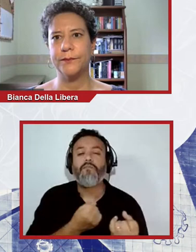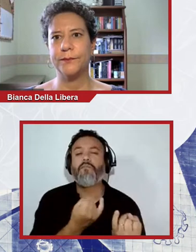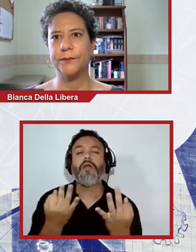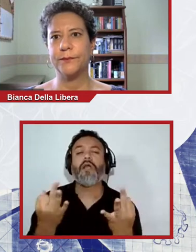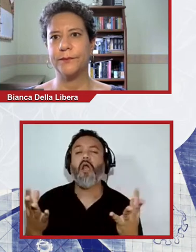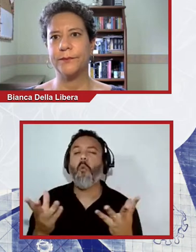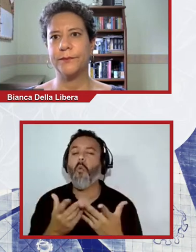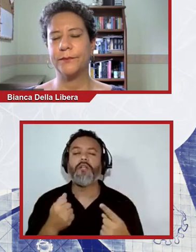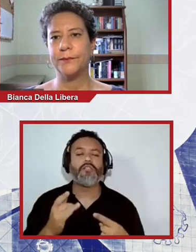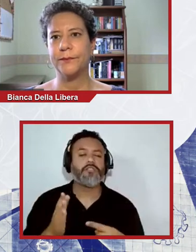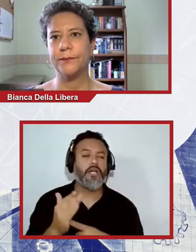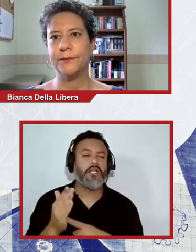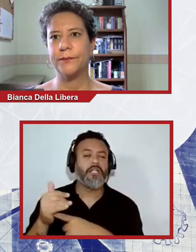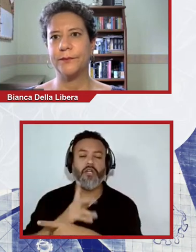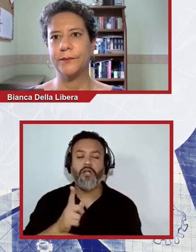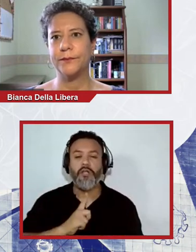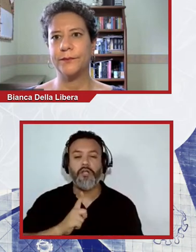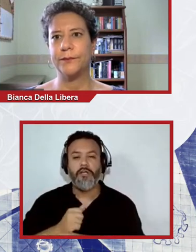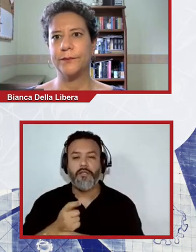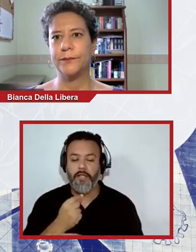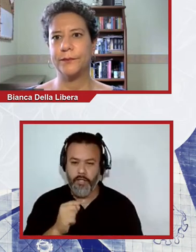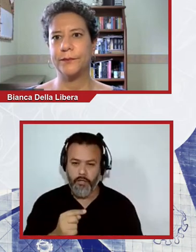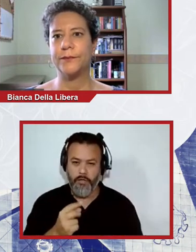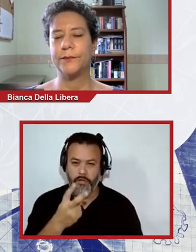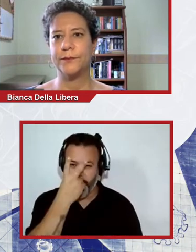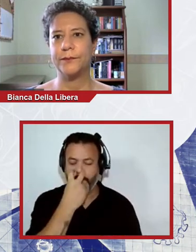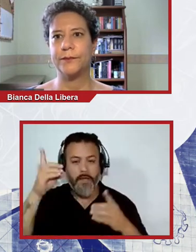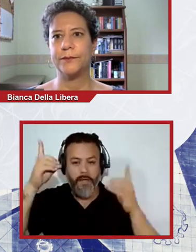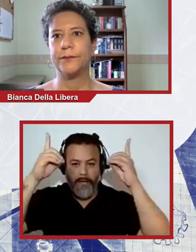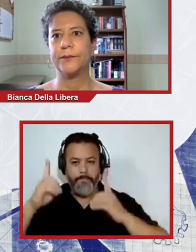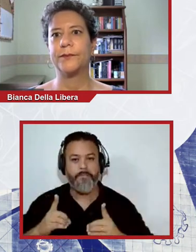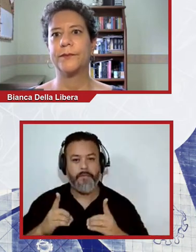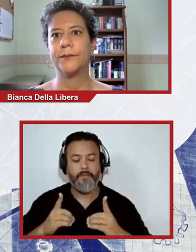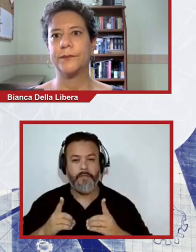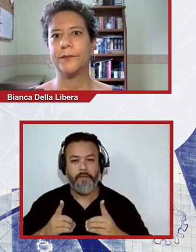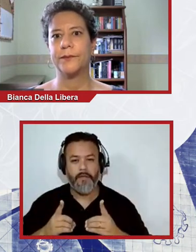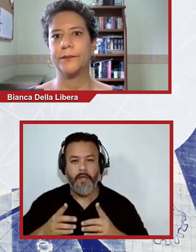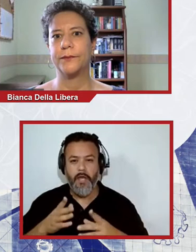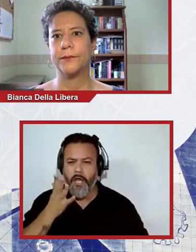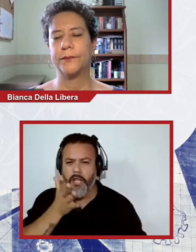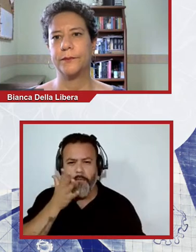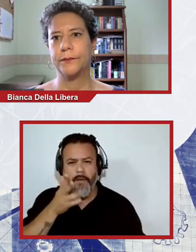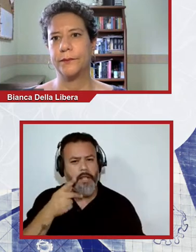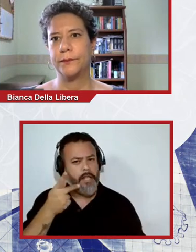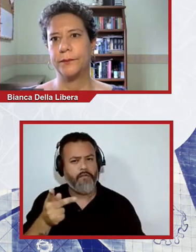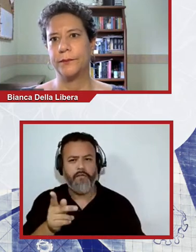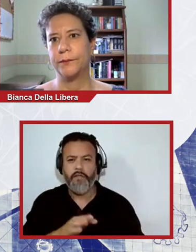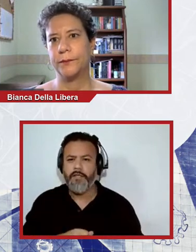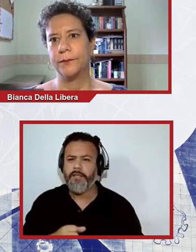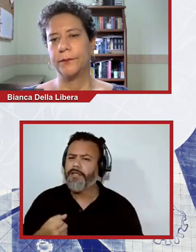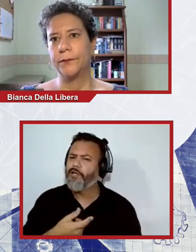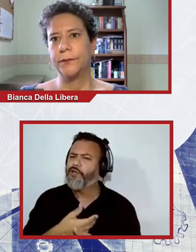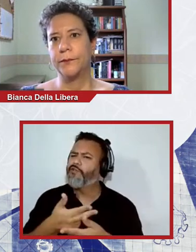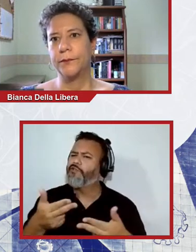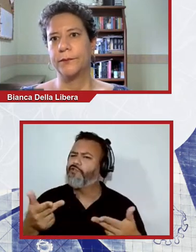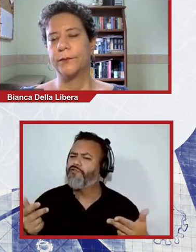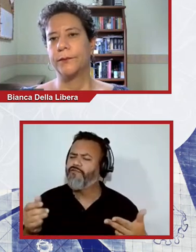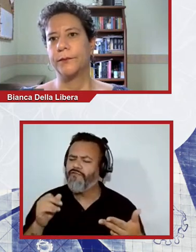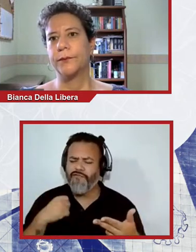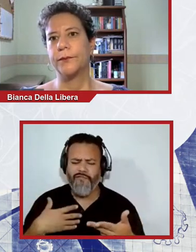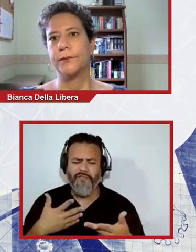com deficiência visual é uma coisa extraordinária. Eu não falei sobre isso na palestra. A gente tem muitas ferramentas de inteligência